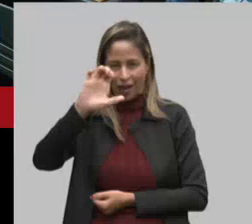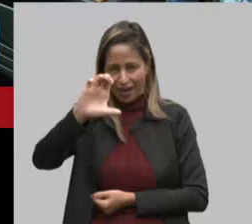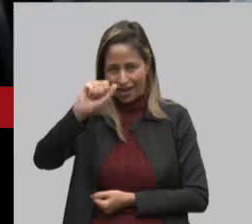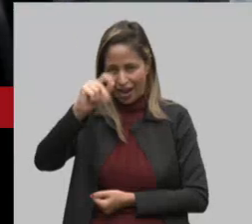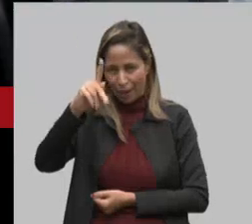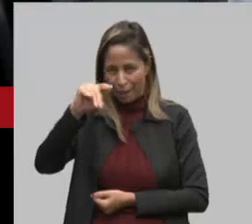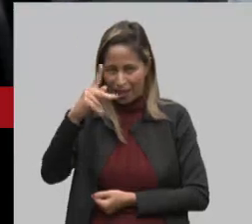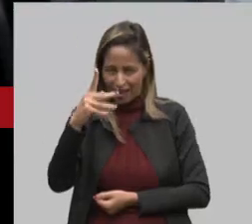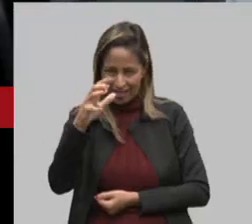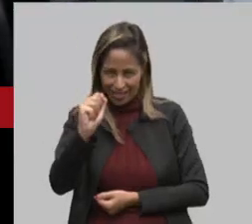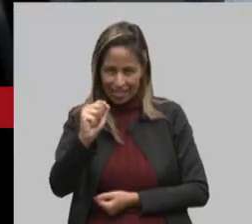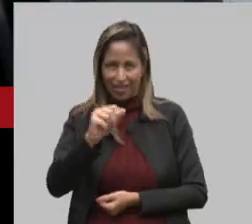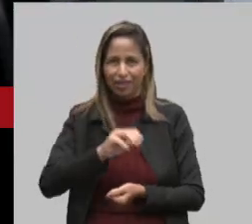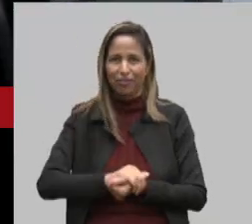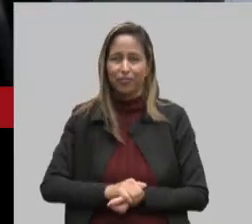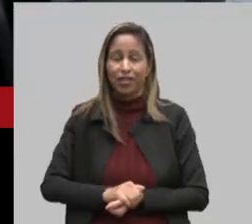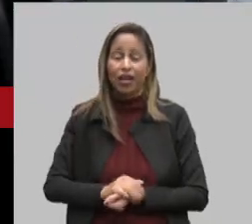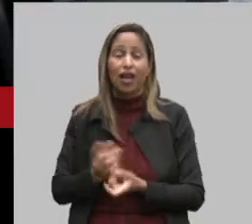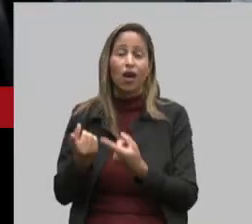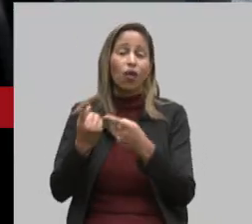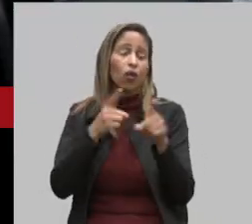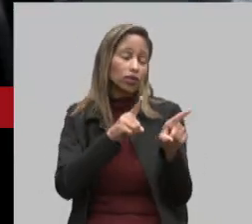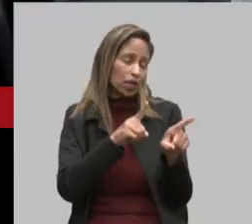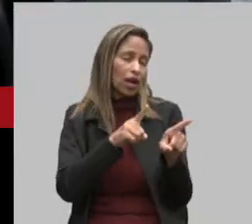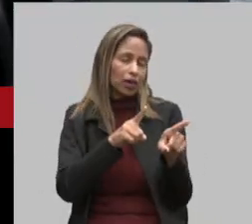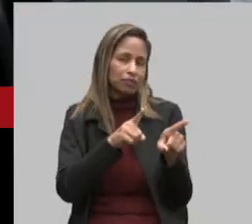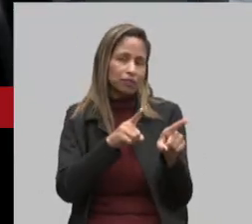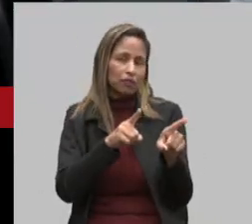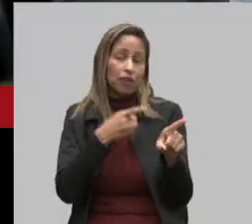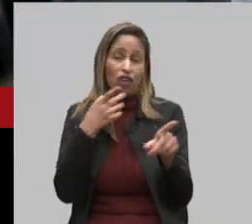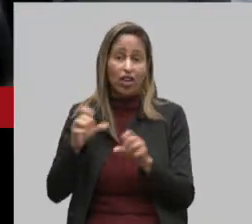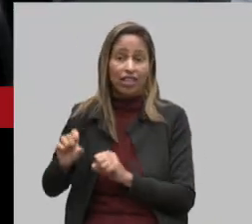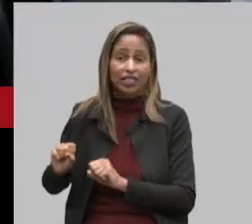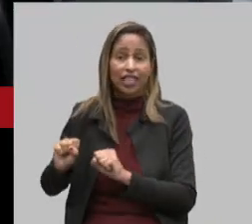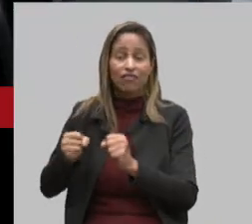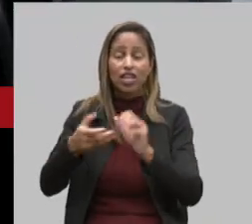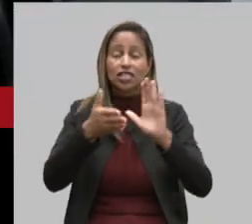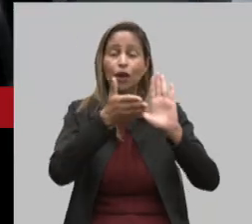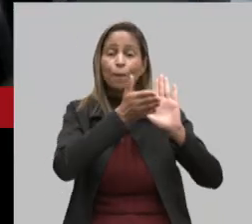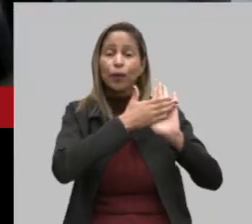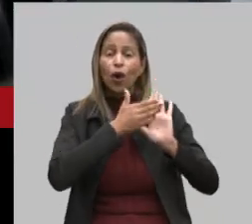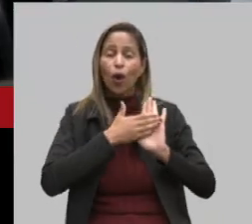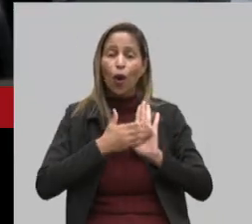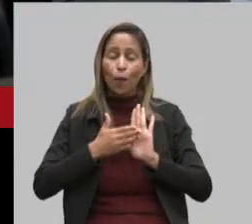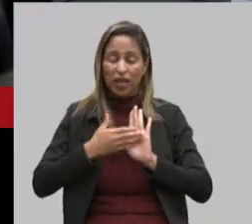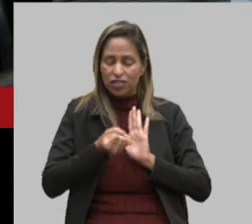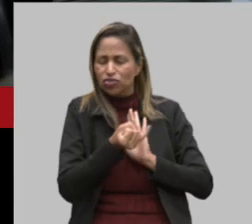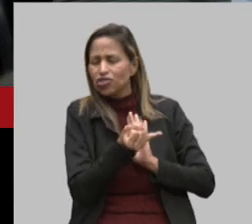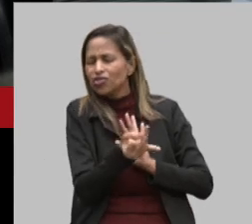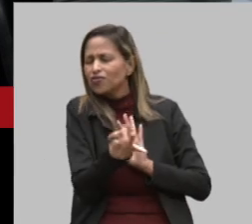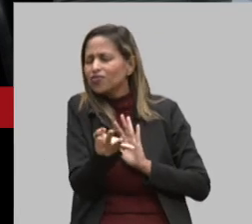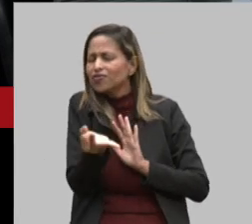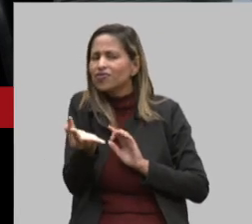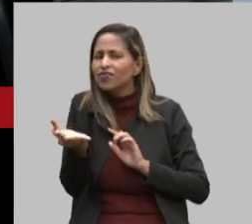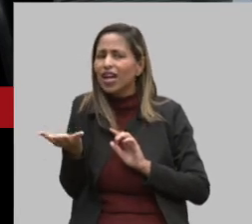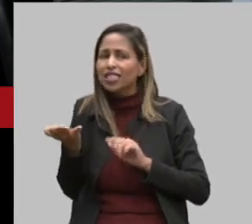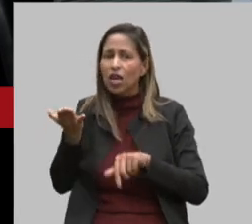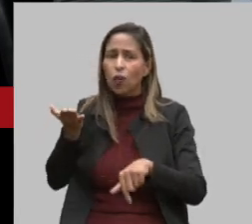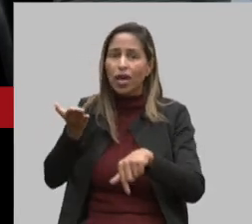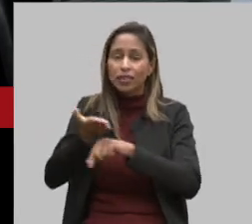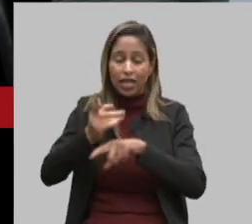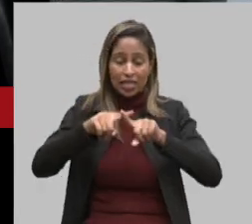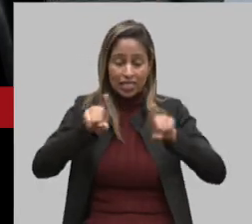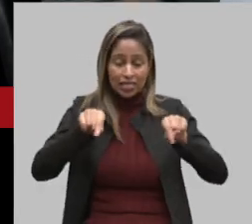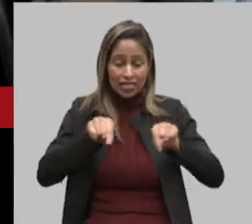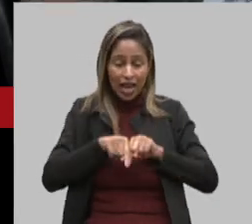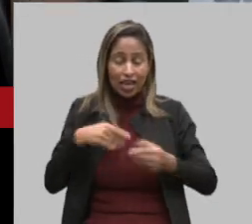Doce e ao contrário de muitos eu venho em defesa desta proposta pois diversas vezes eu entrei em sala de aula